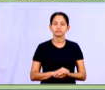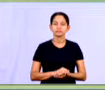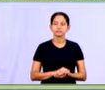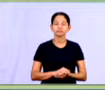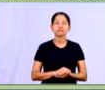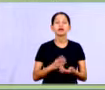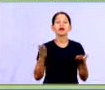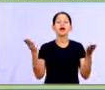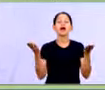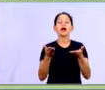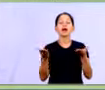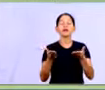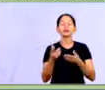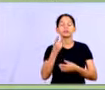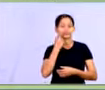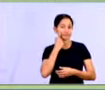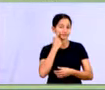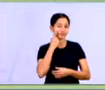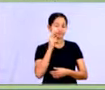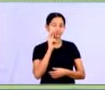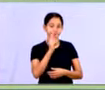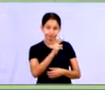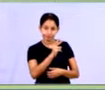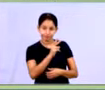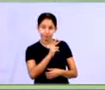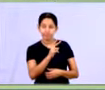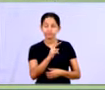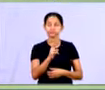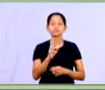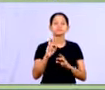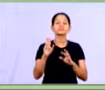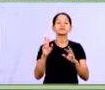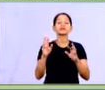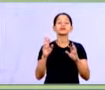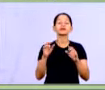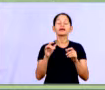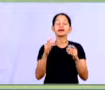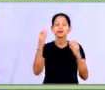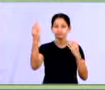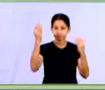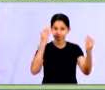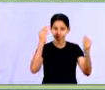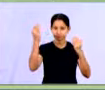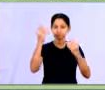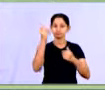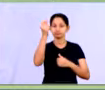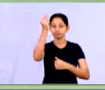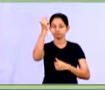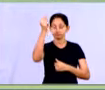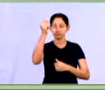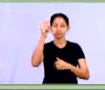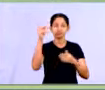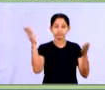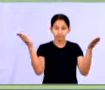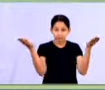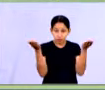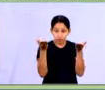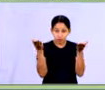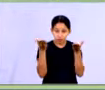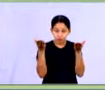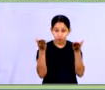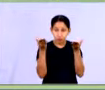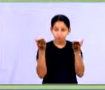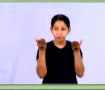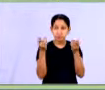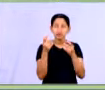Professor, agora a gente vai ver um parâmetro entre o valor presente líquido para